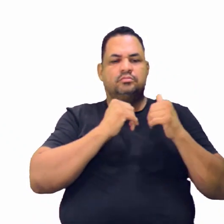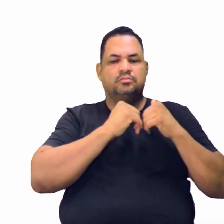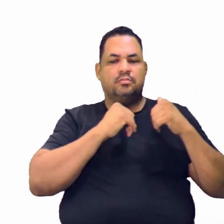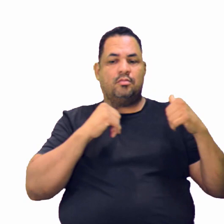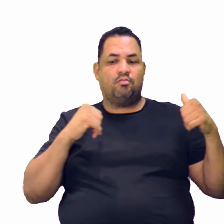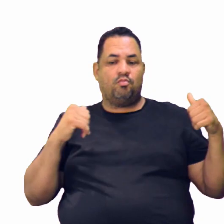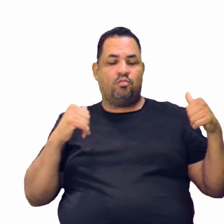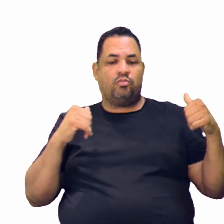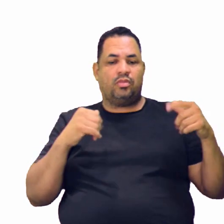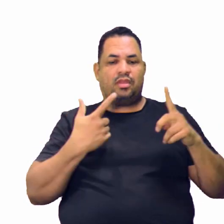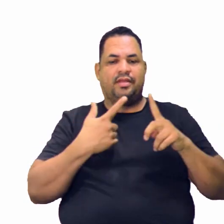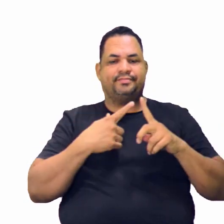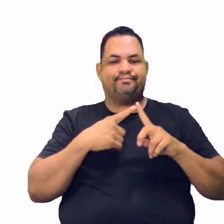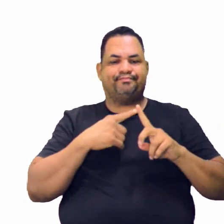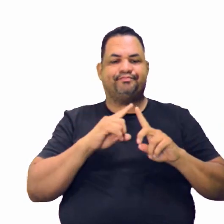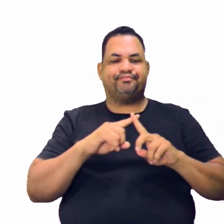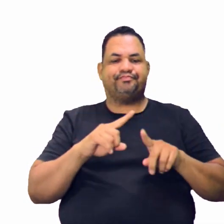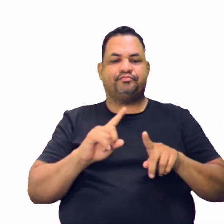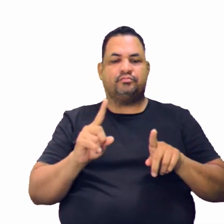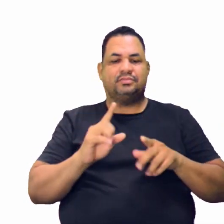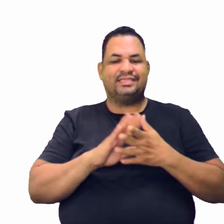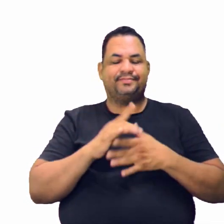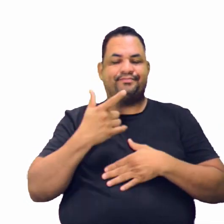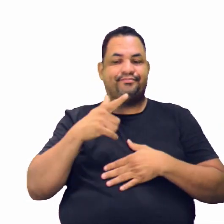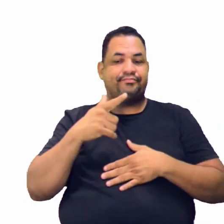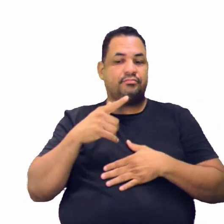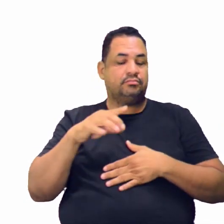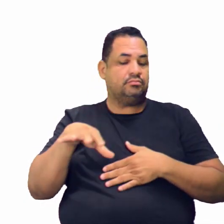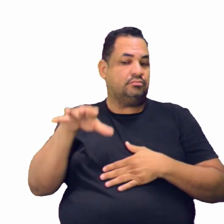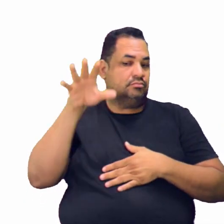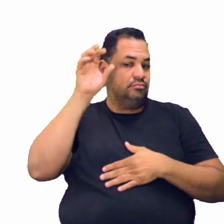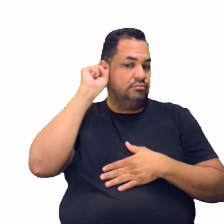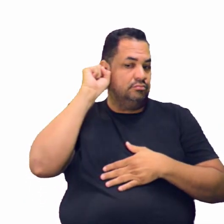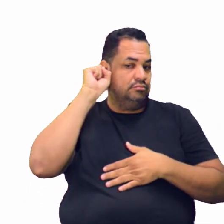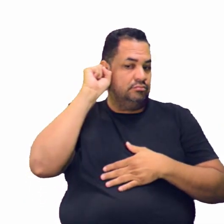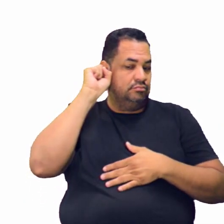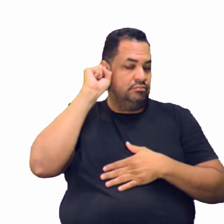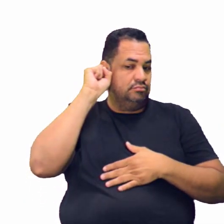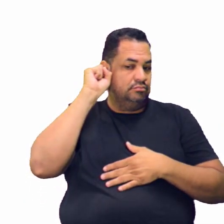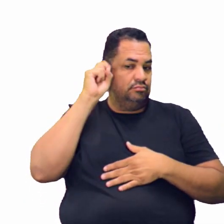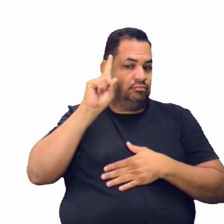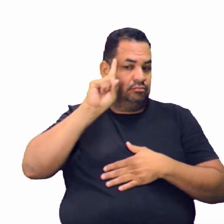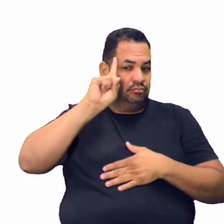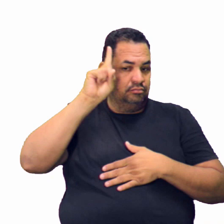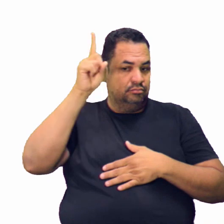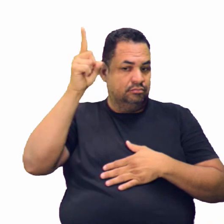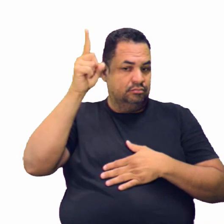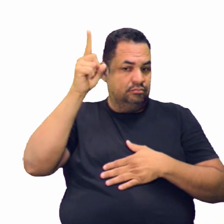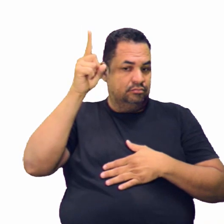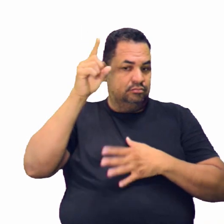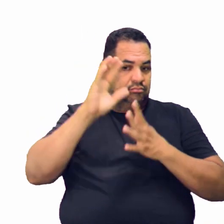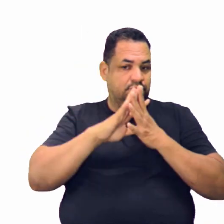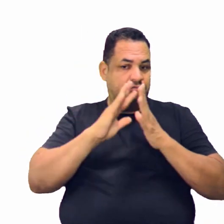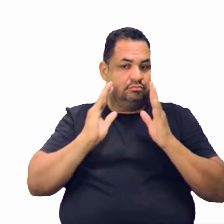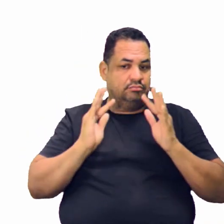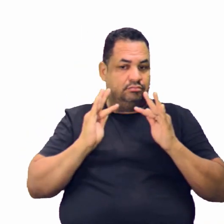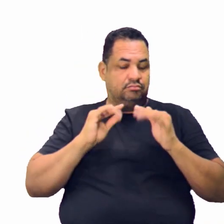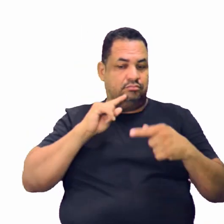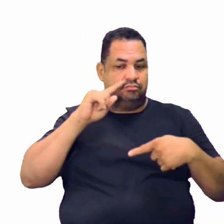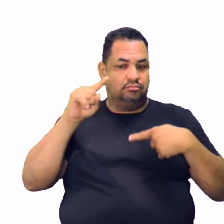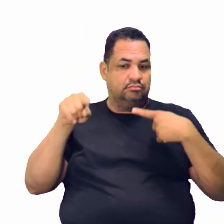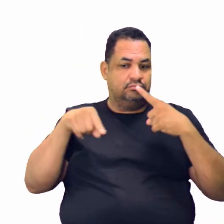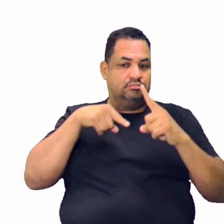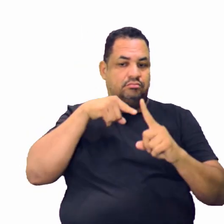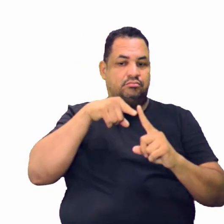Afastou-se depressa para que não ouvisse. Ó. Olha só, dando a ideia de